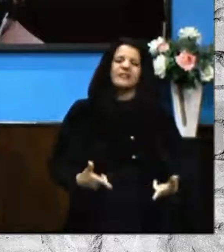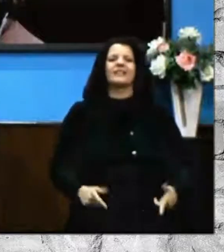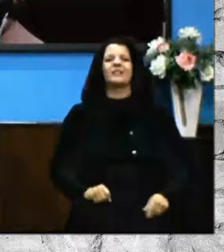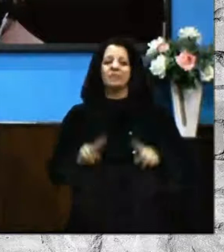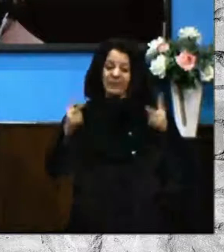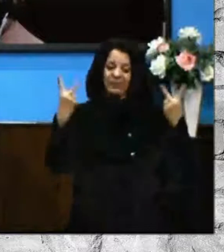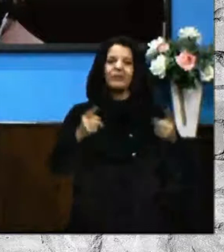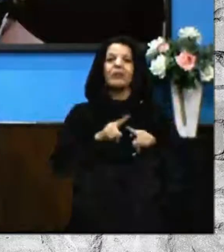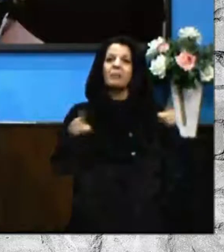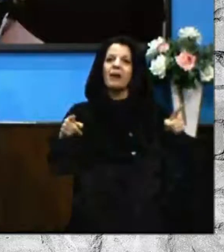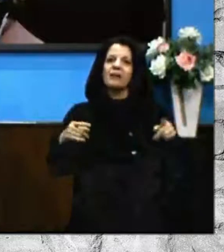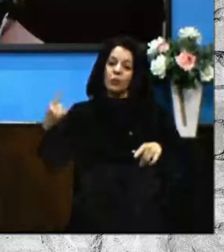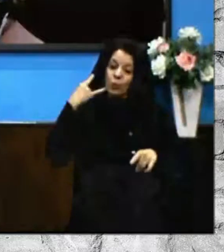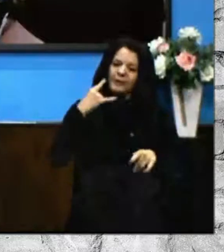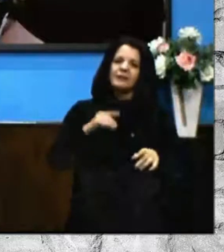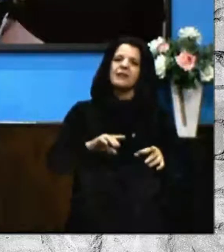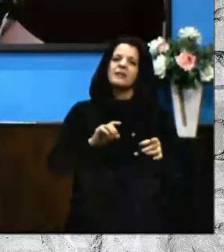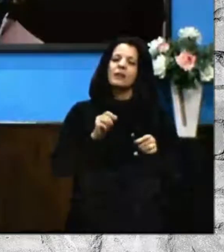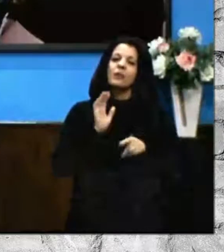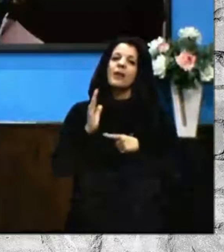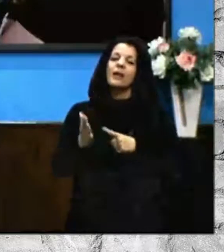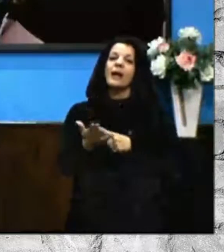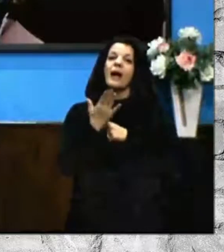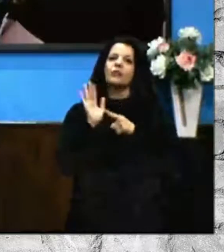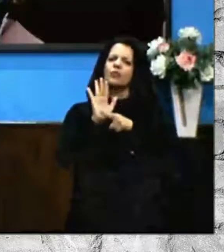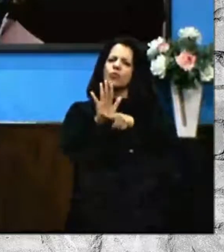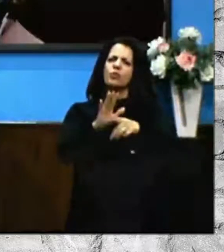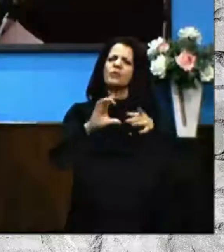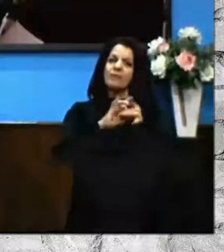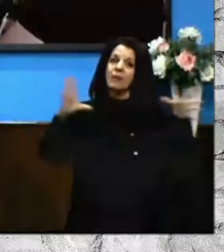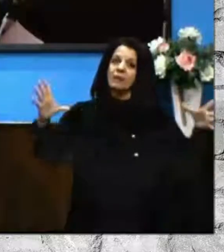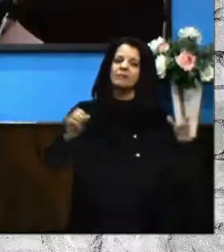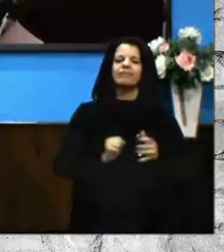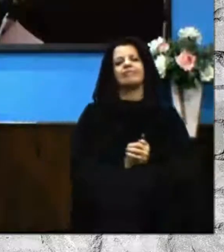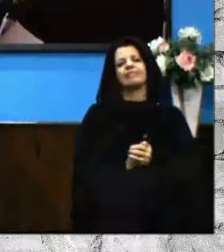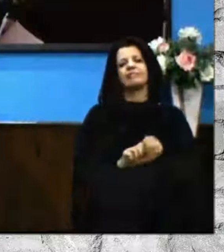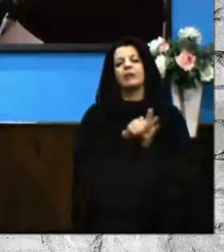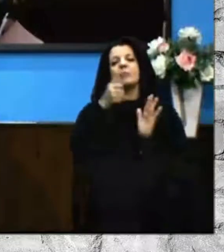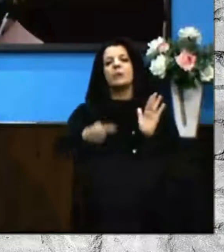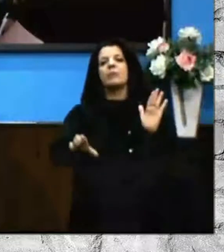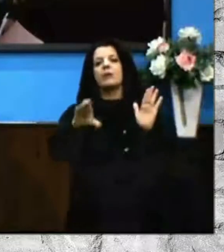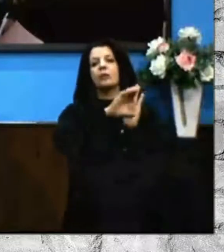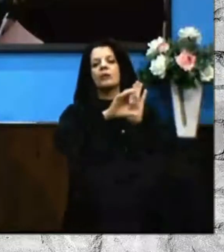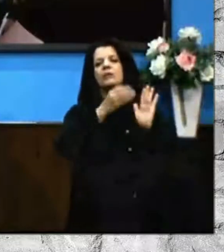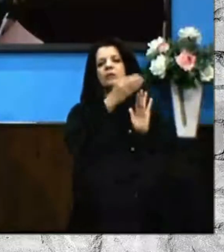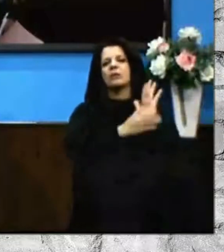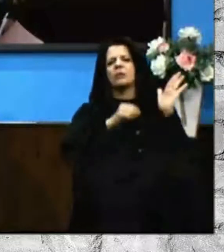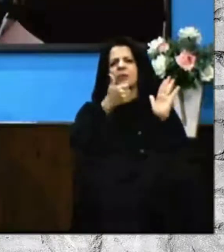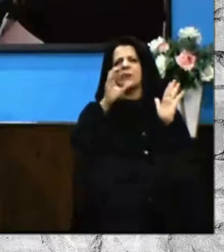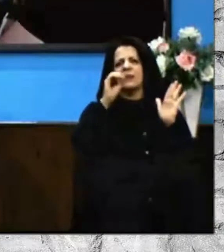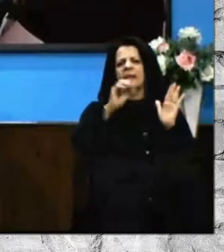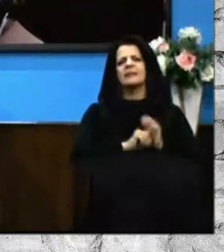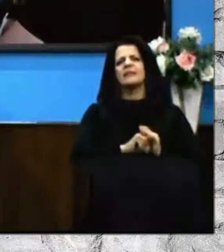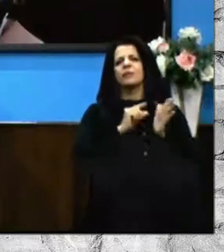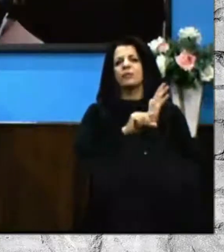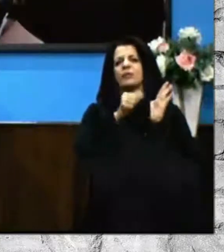dará também o escape. 1 Coríntios 10, 13. Esta é a verdade. Veja que o verso